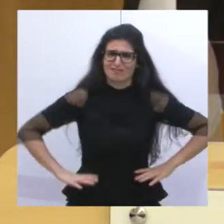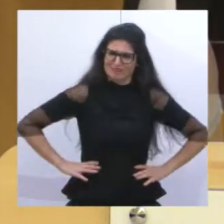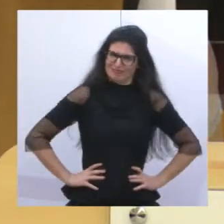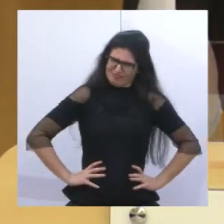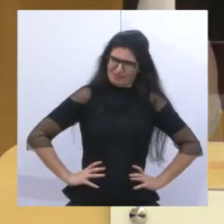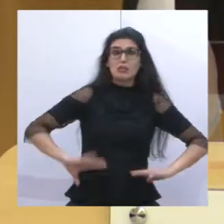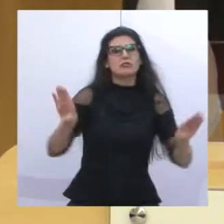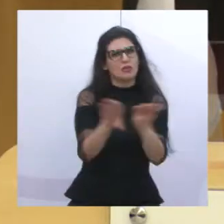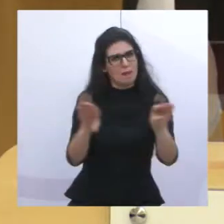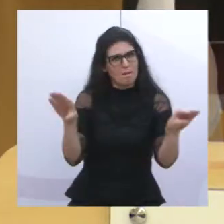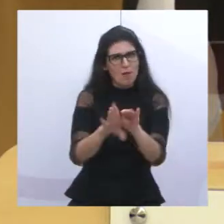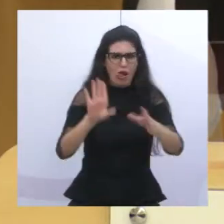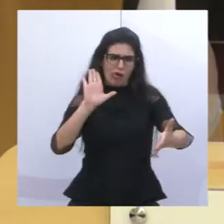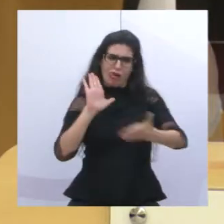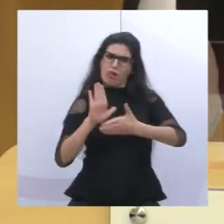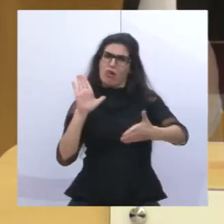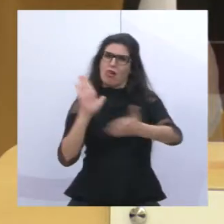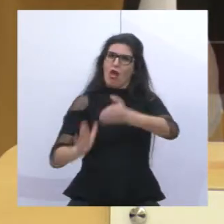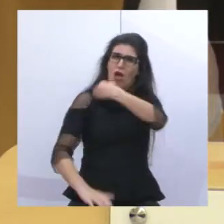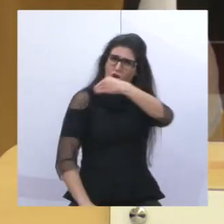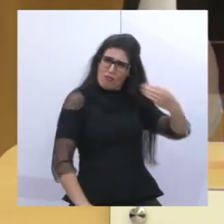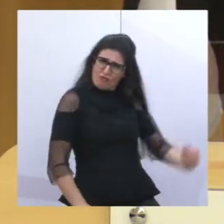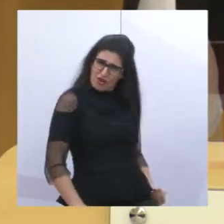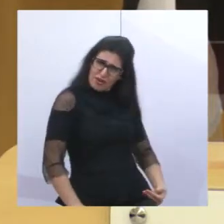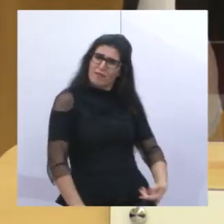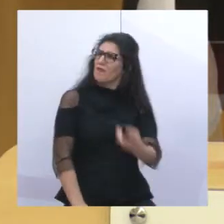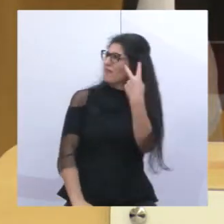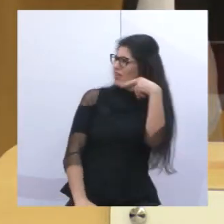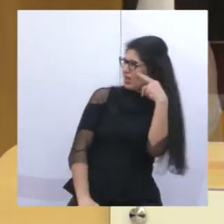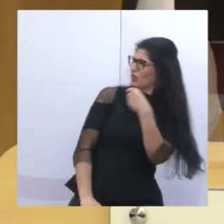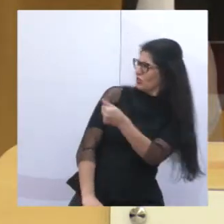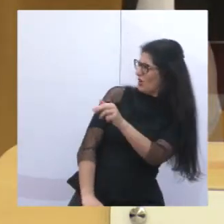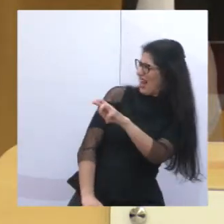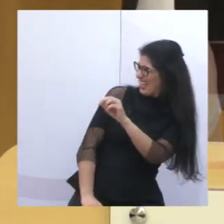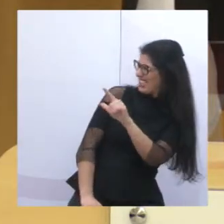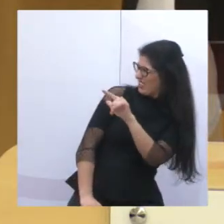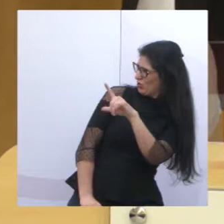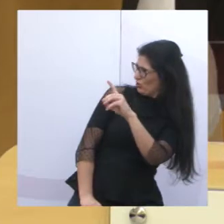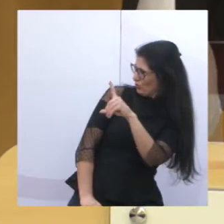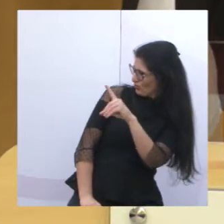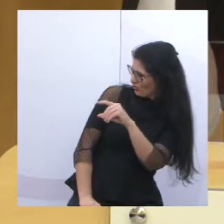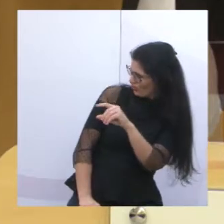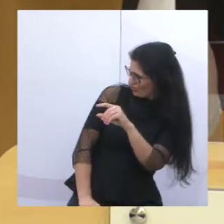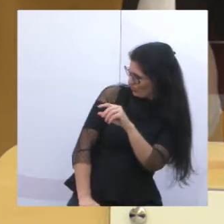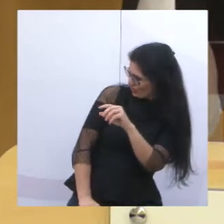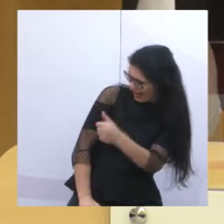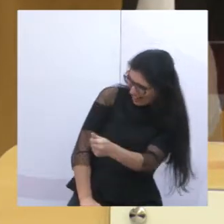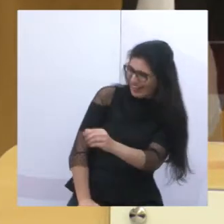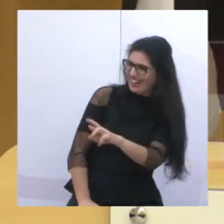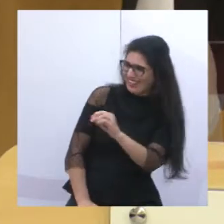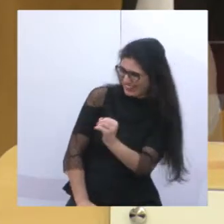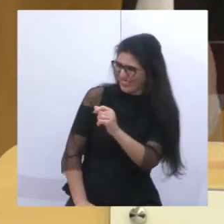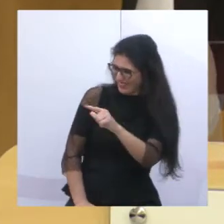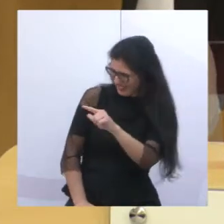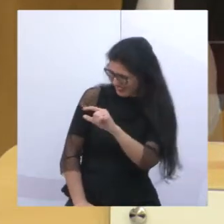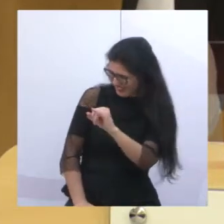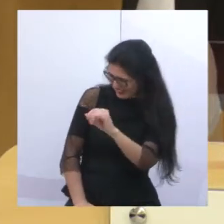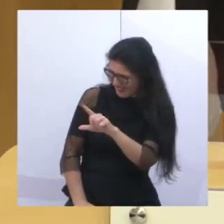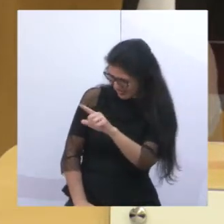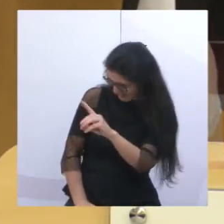no plano de governo dele, vereador Arildo, que ele iria construir um pronto-socorro.